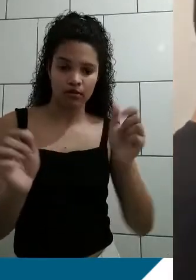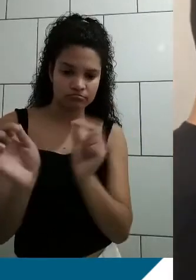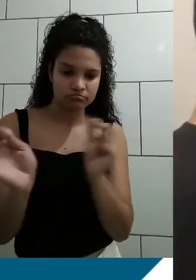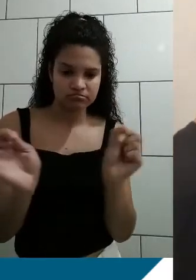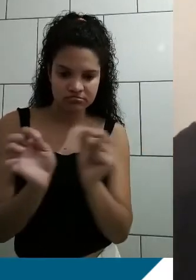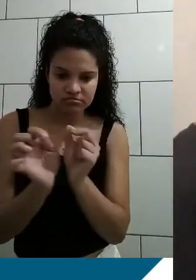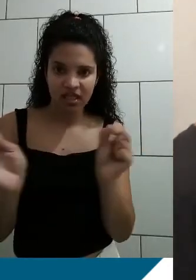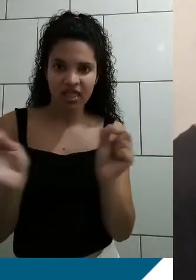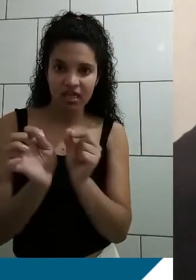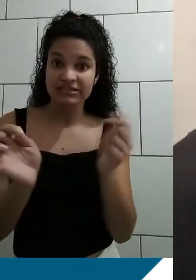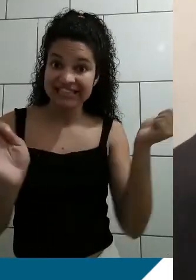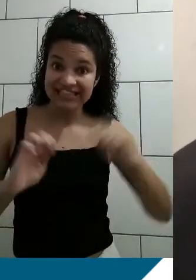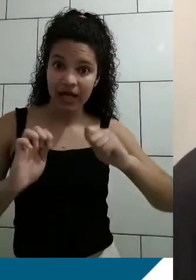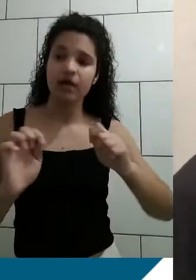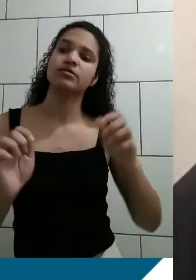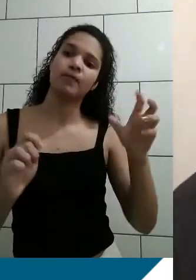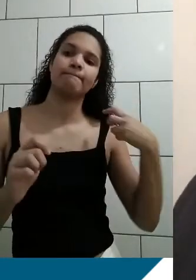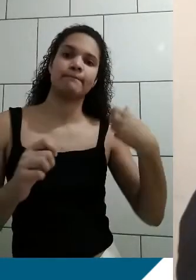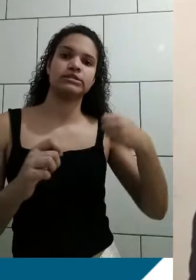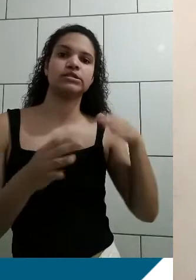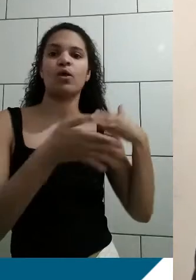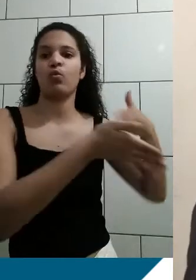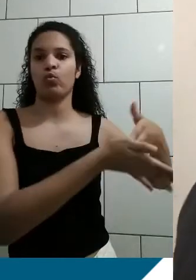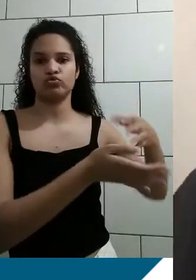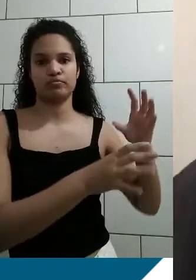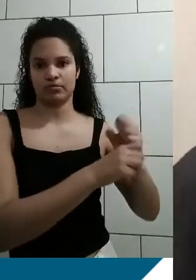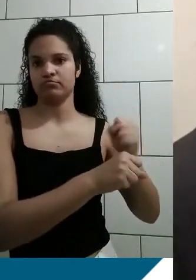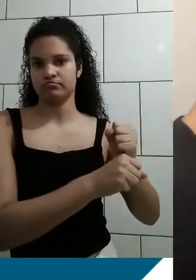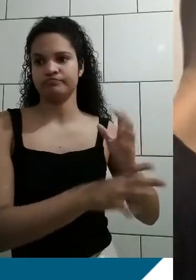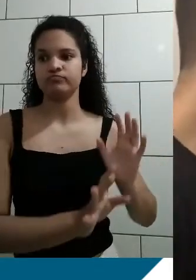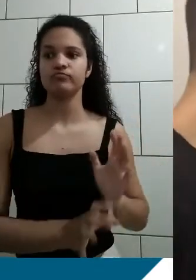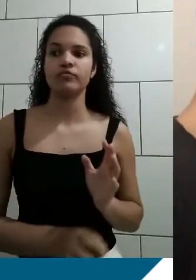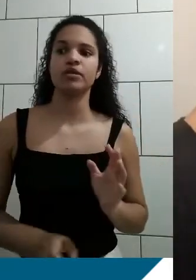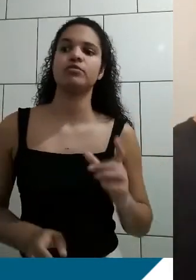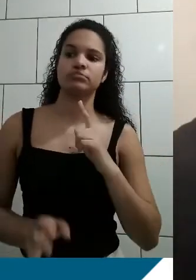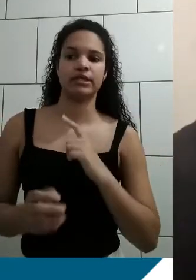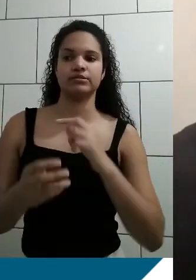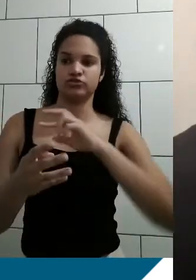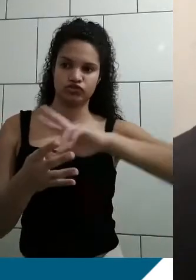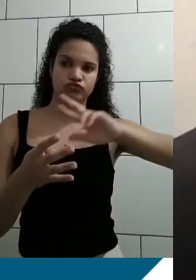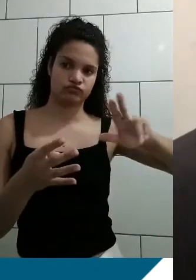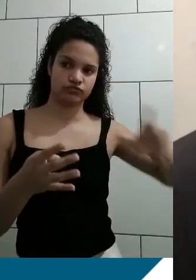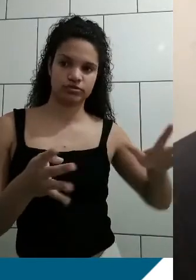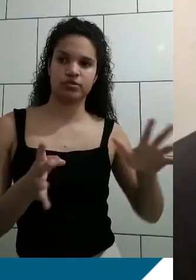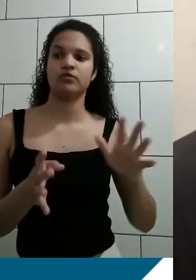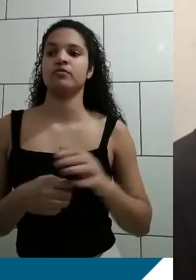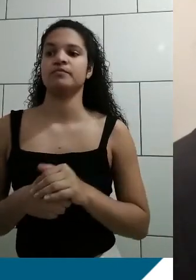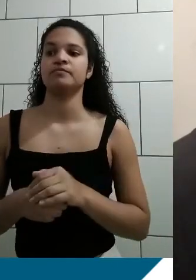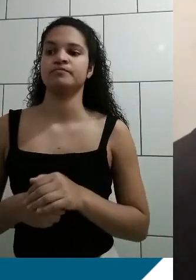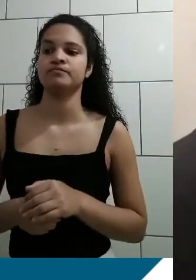tá? De energia mecânica, a cinética, a potencial gravitacional e a potencial elástica. E temos que lembrar também que a mecânica é a